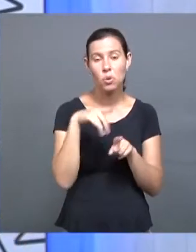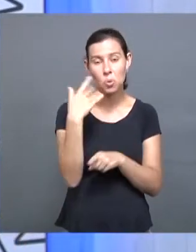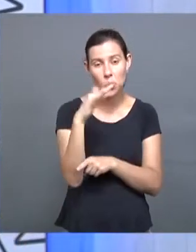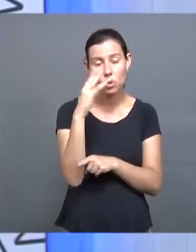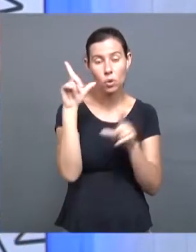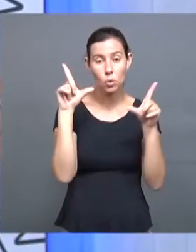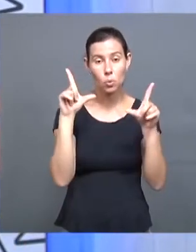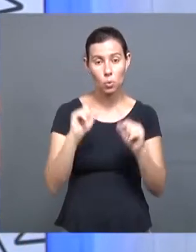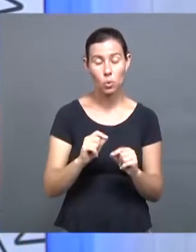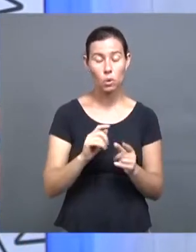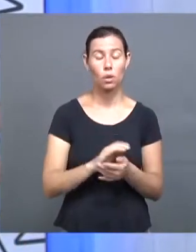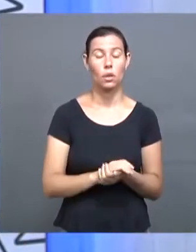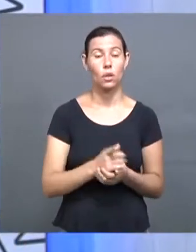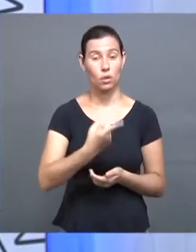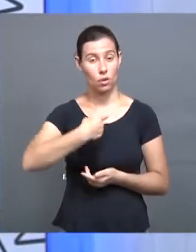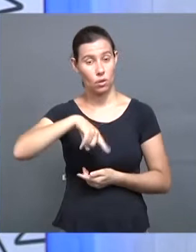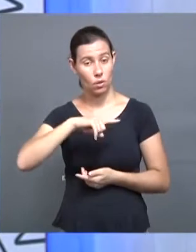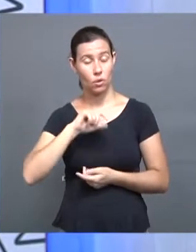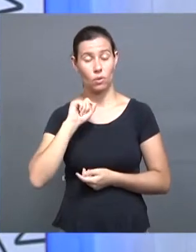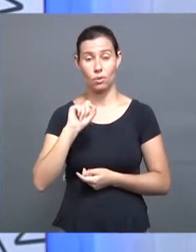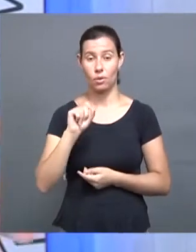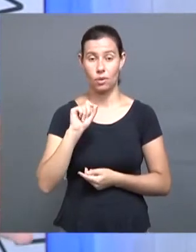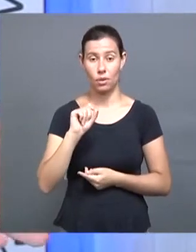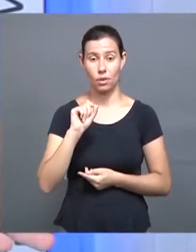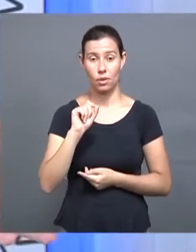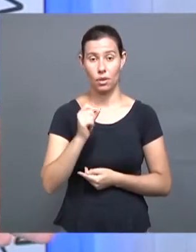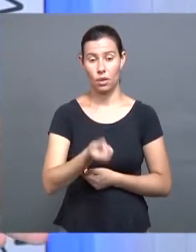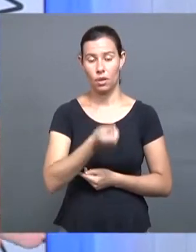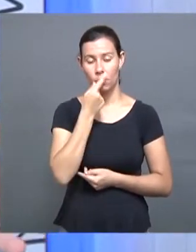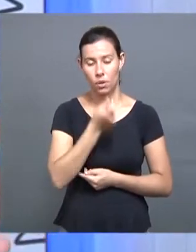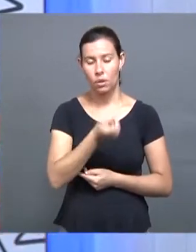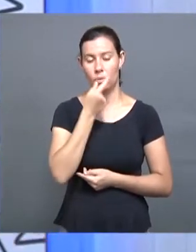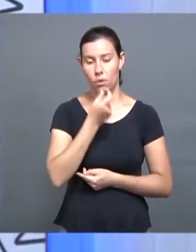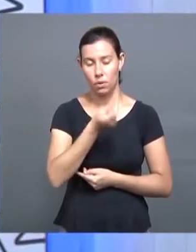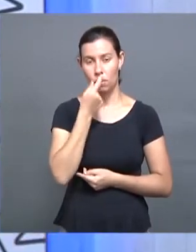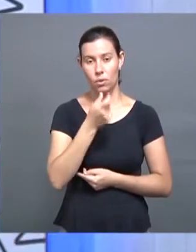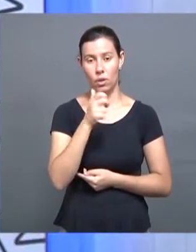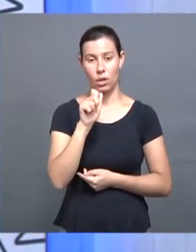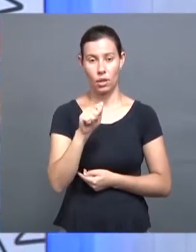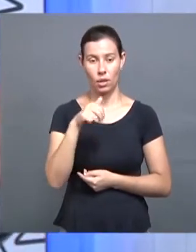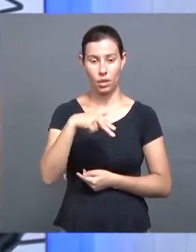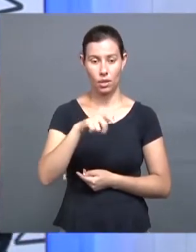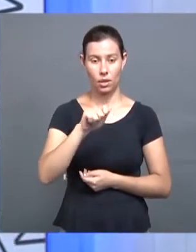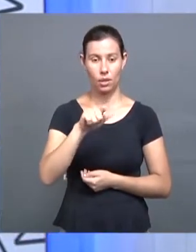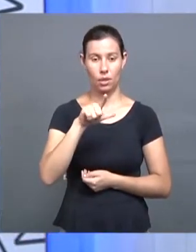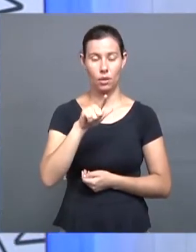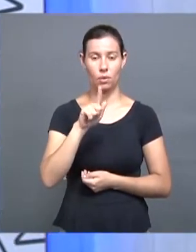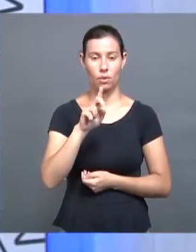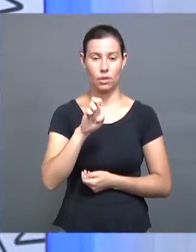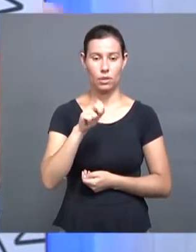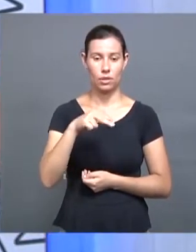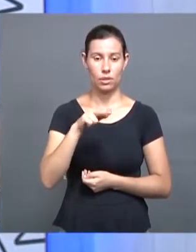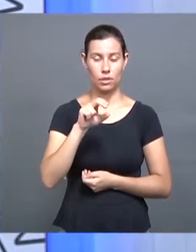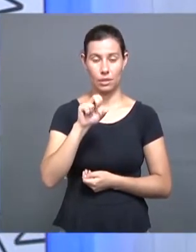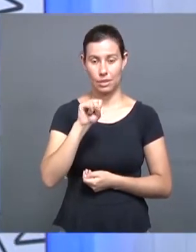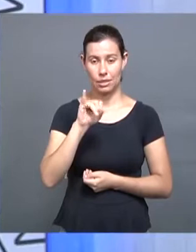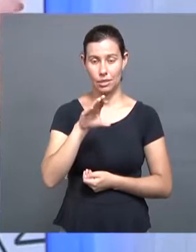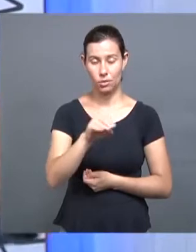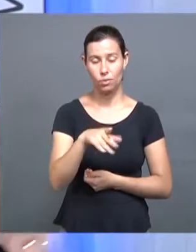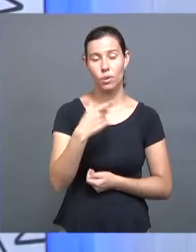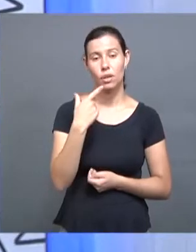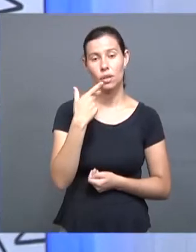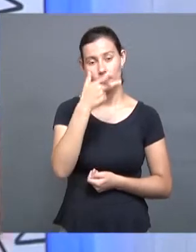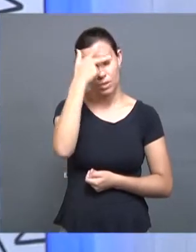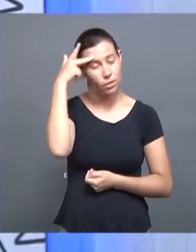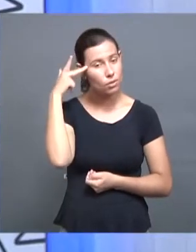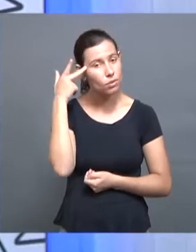porque o que a gente mais vê é o abuso de analgésicos, né? Então, você vai numa farmácia, está ali na prateleira